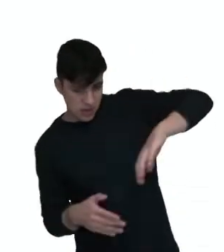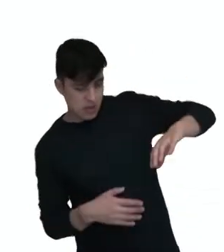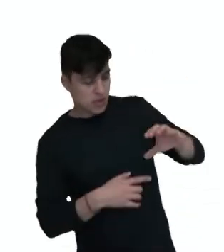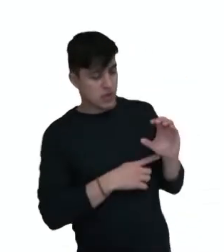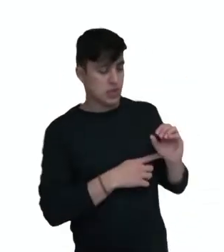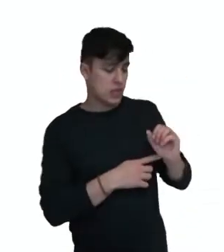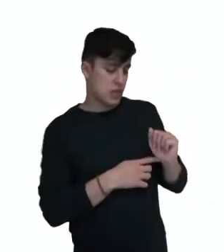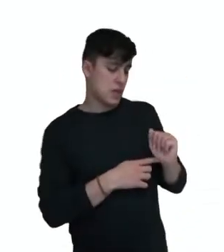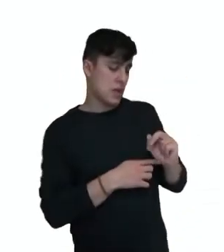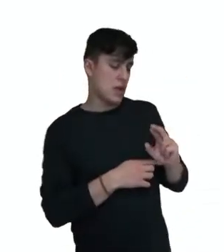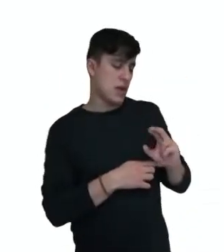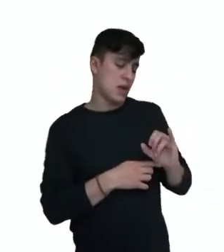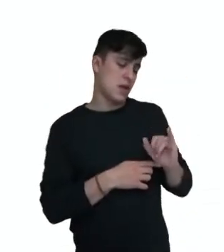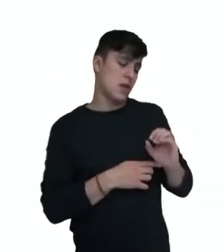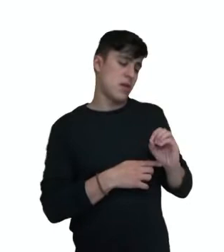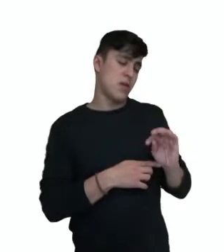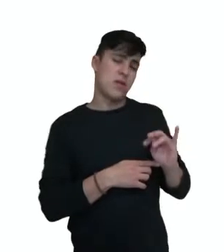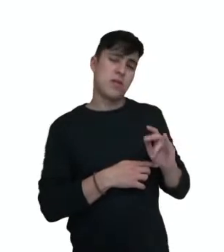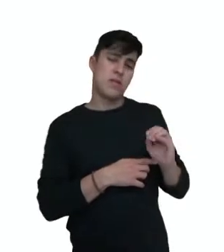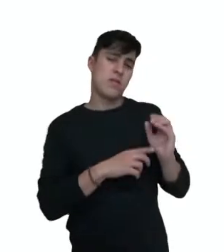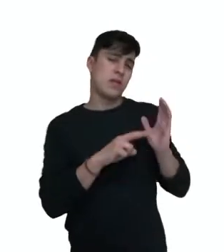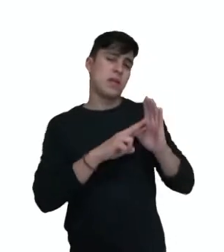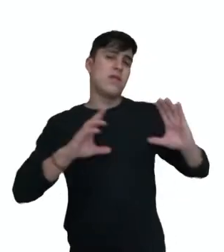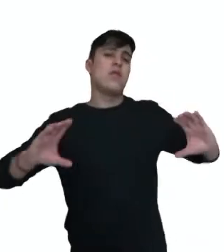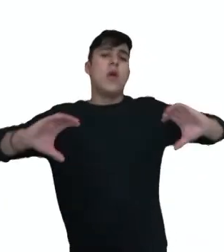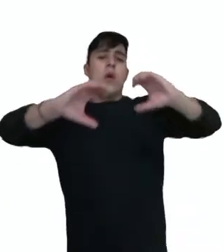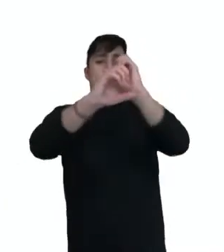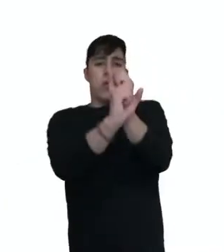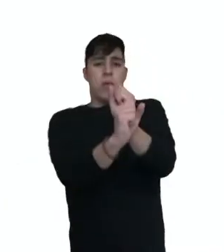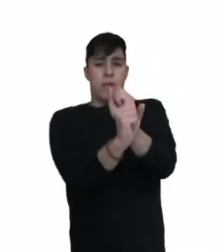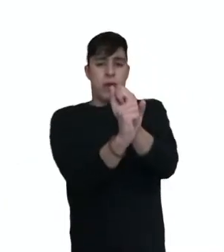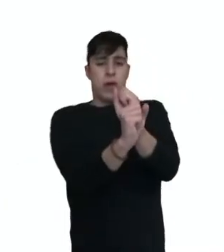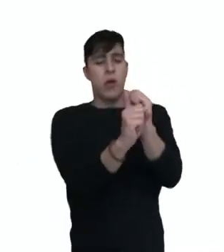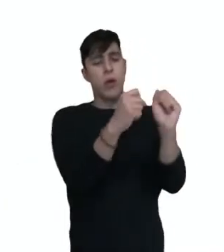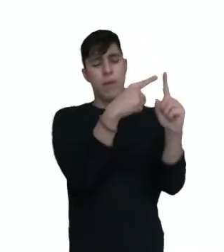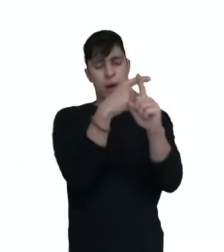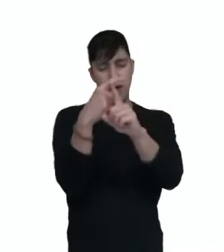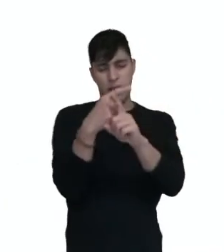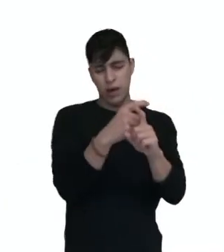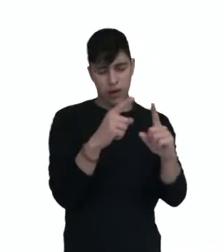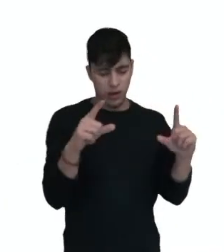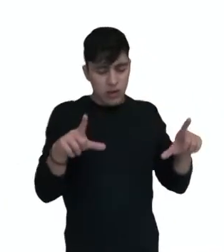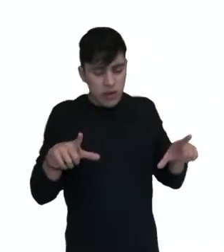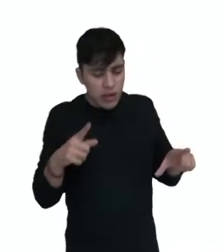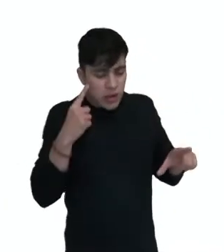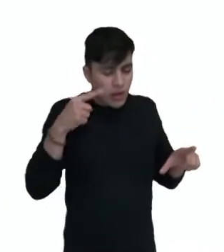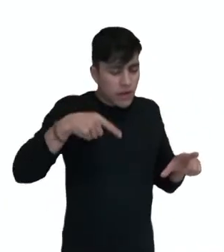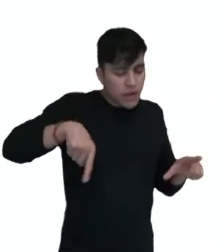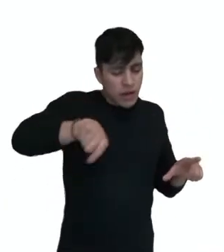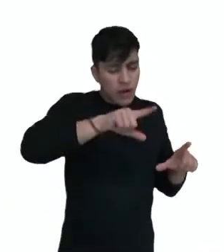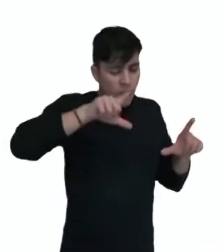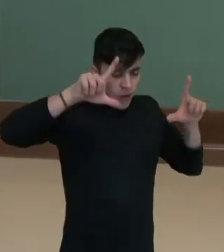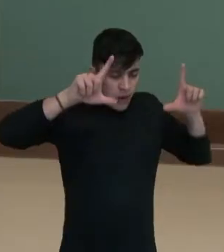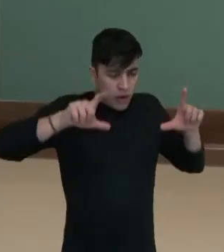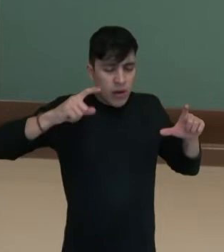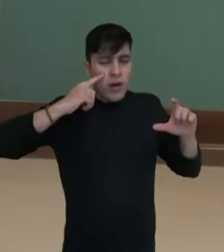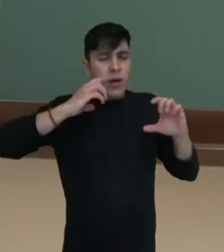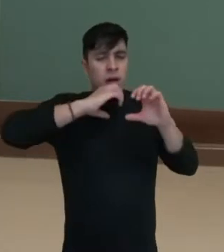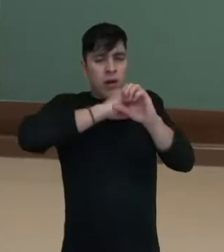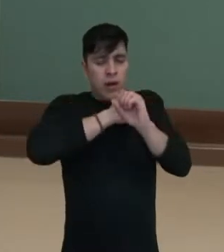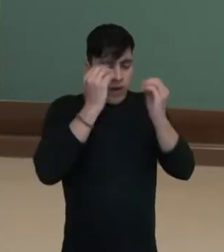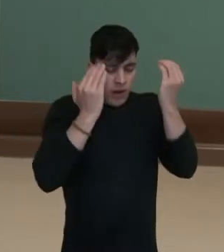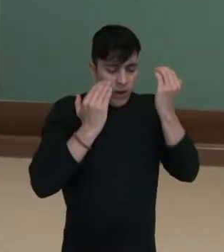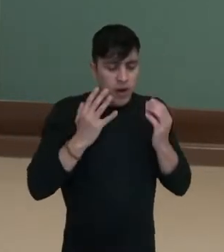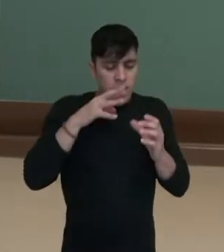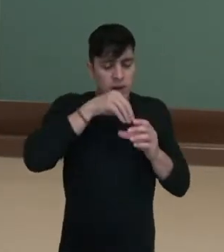conjunto dos cromossomos, é uma foto, né? E aí eles ordenam os cromossomos para analisar a quantidade dos cromossomos na